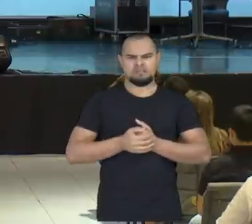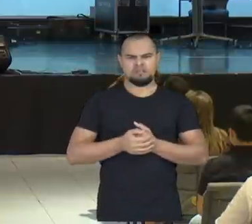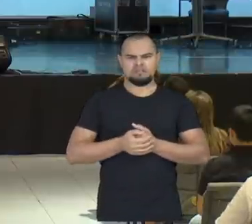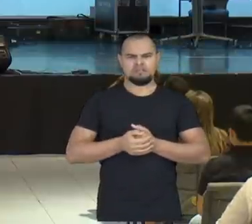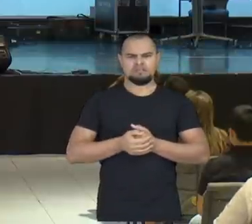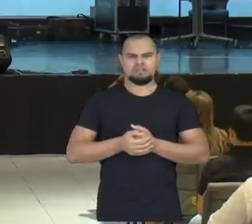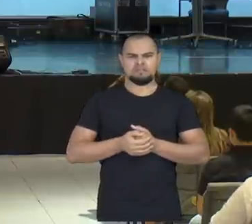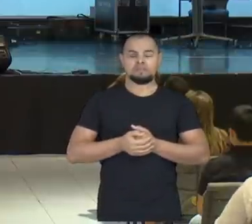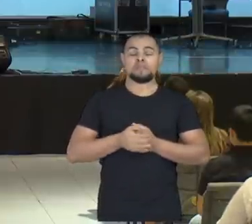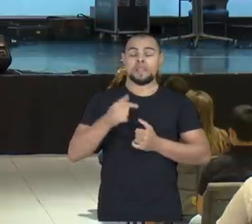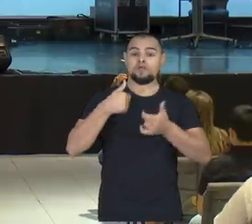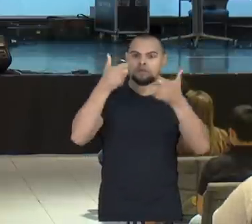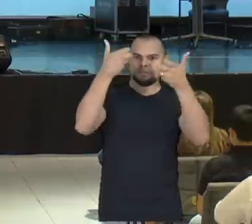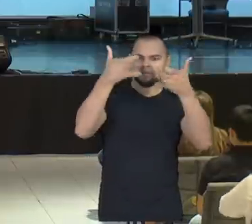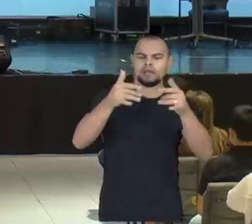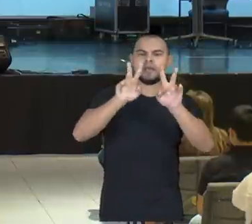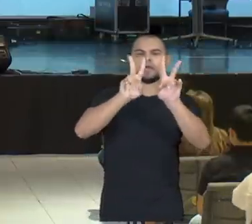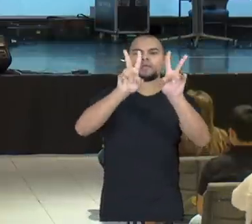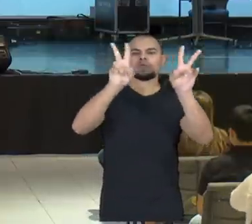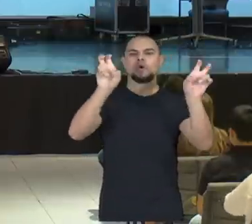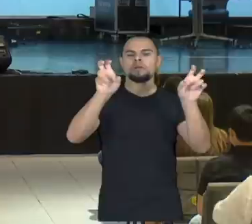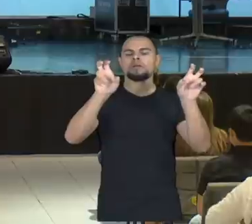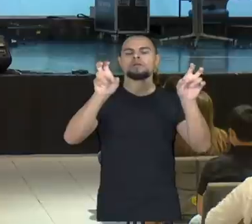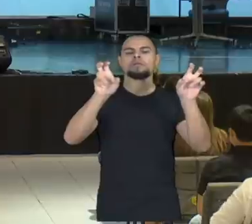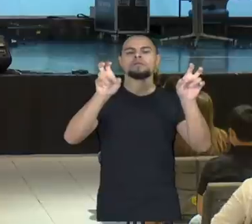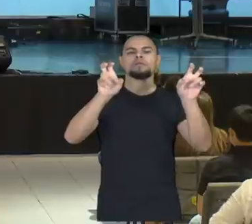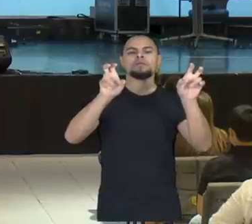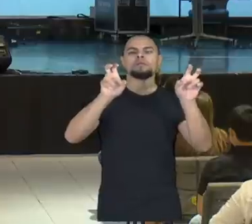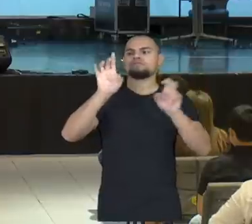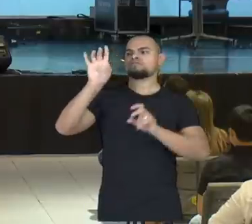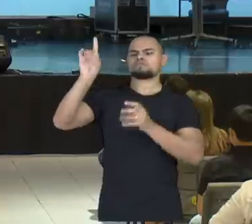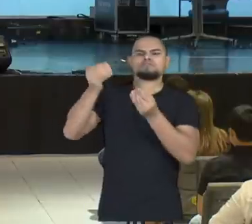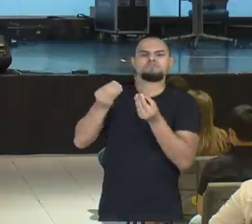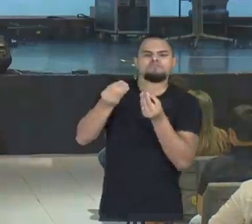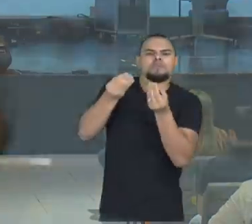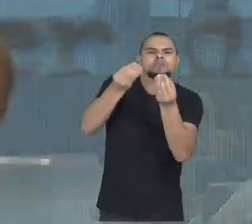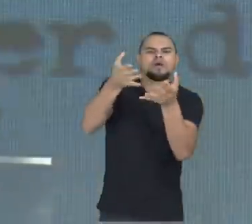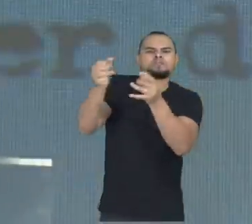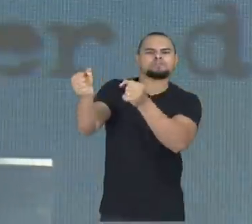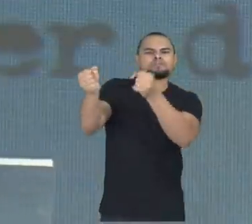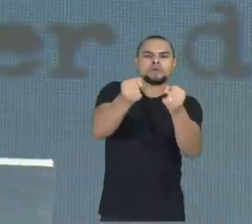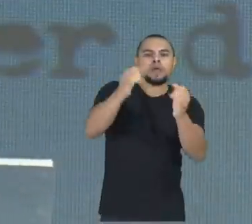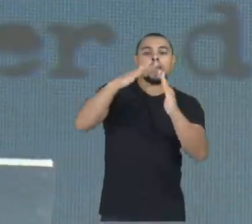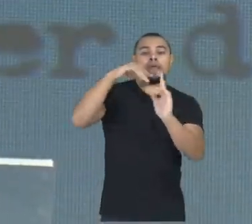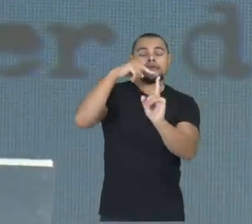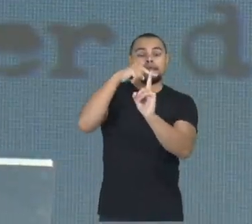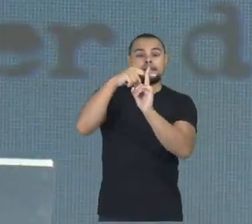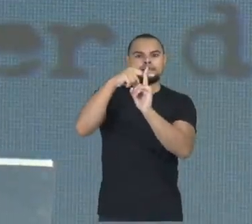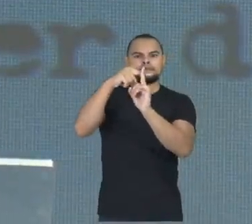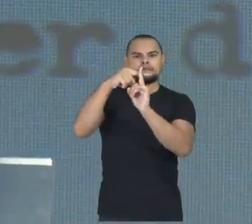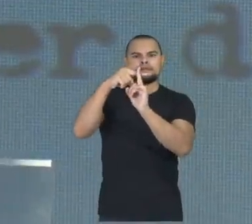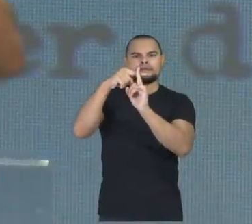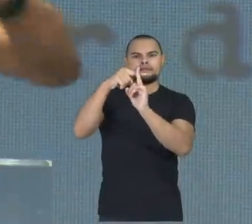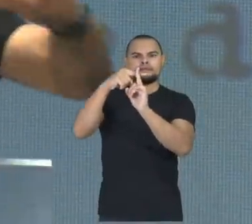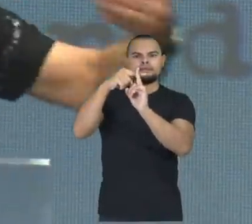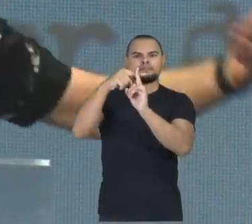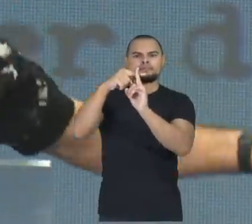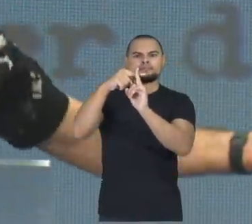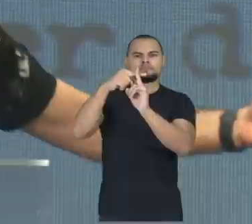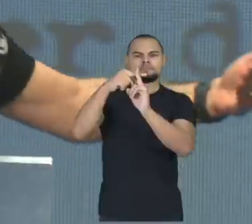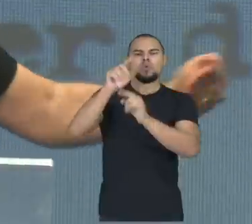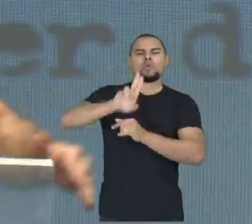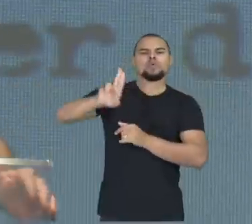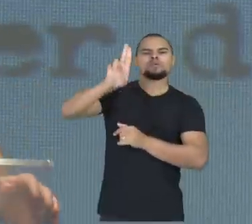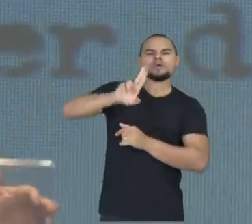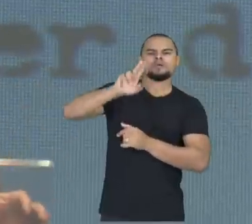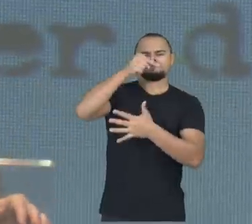E aqui eu vou falar sobre o aspecto da autoridade que Deus dá à igreja através de várias